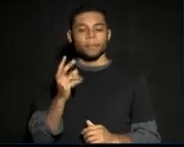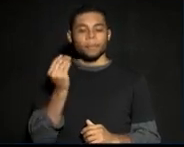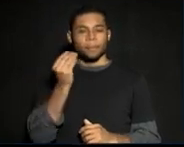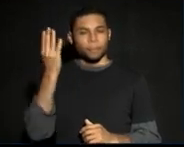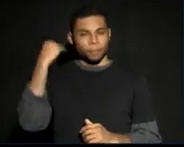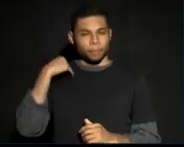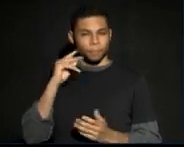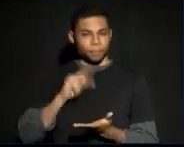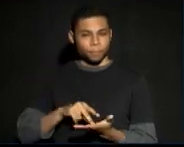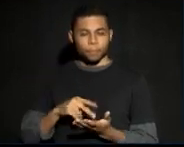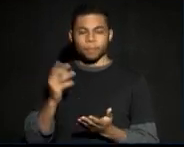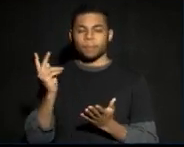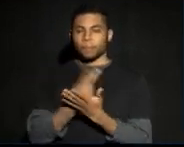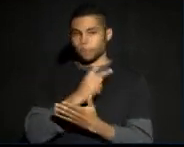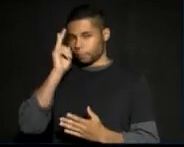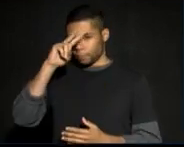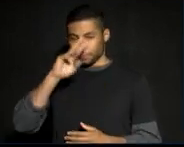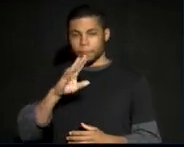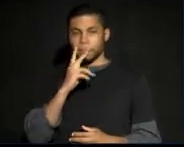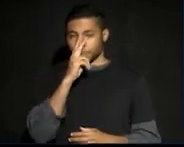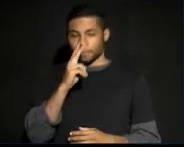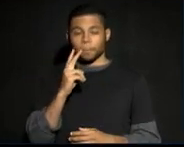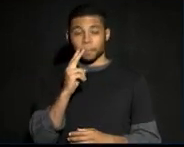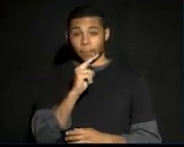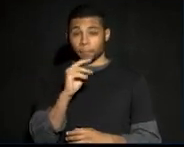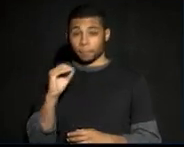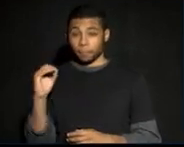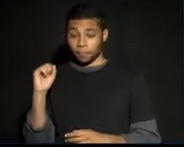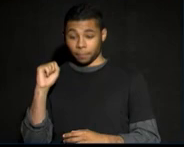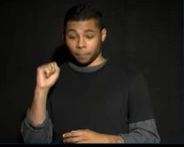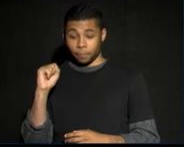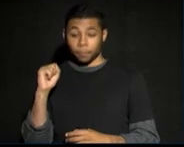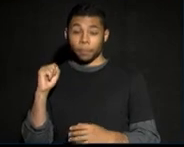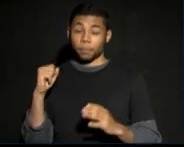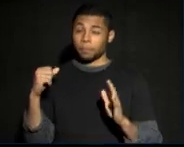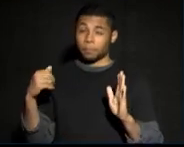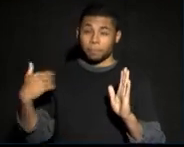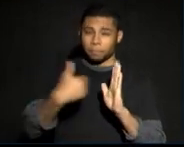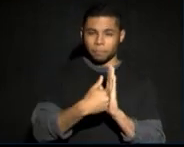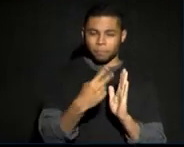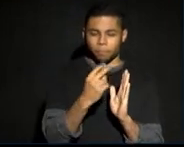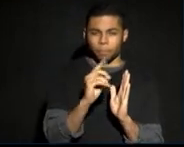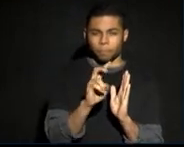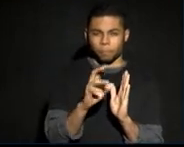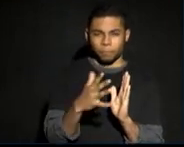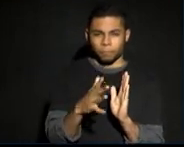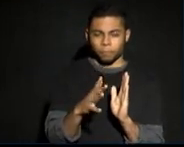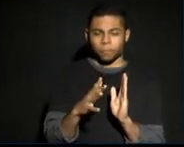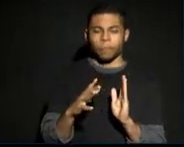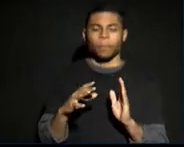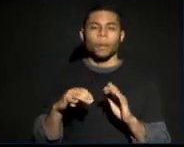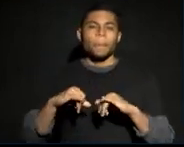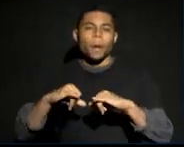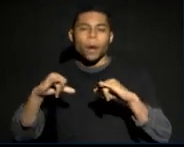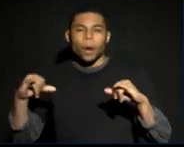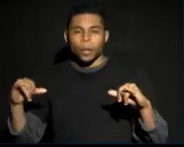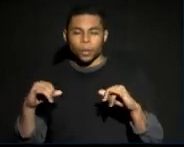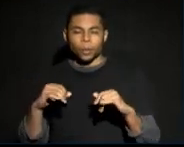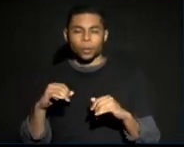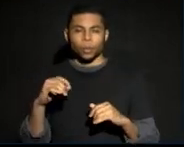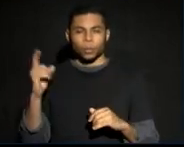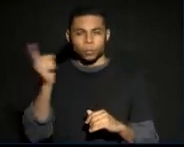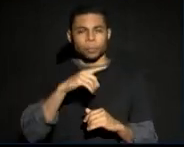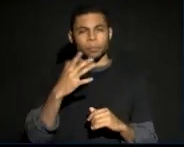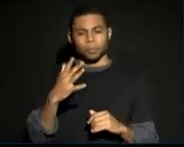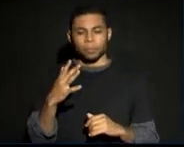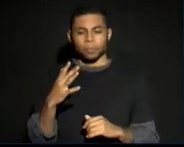um fato histórico né Eu acho que de 2008 a 2015 mais ou menos o Marco os bancos